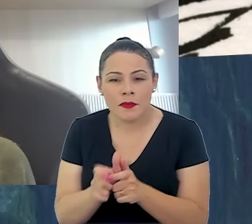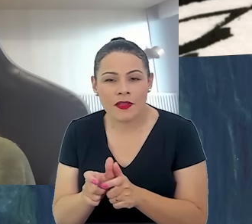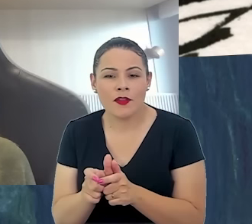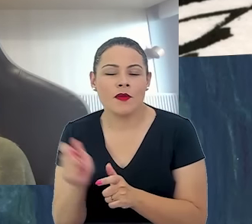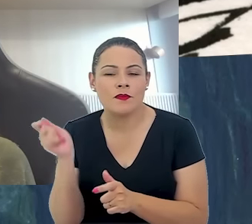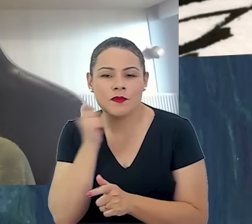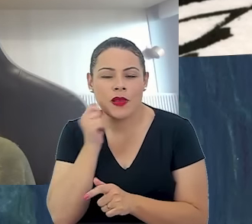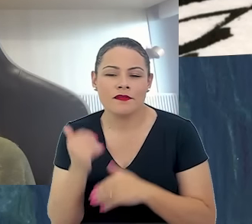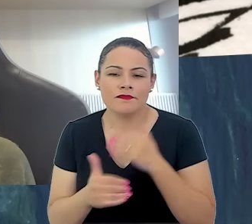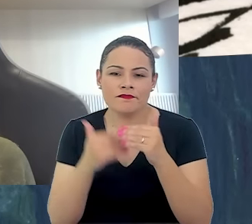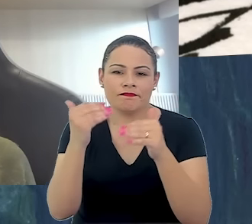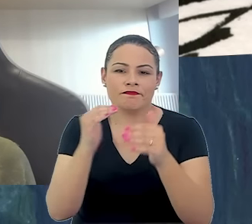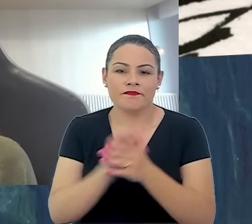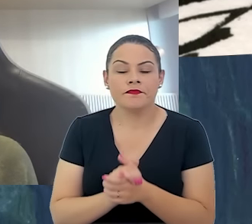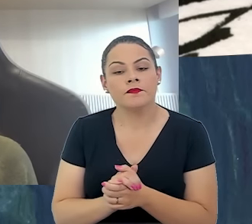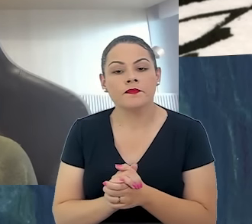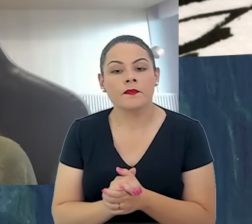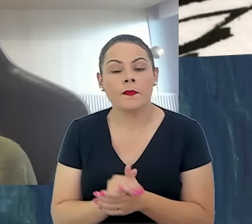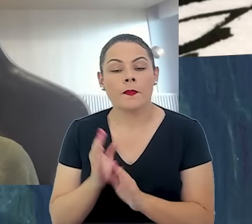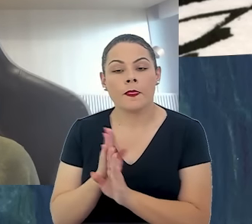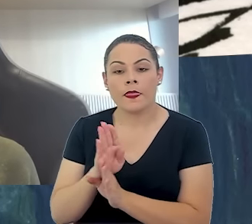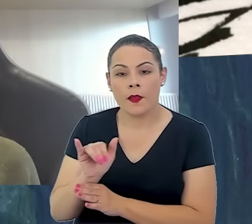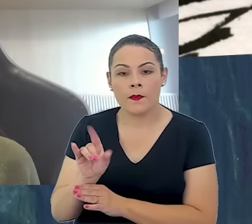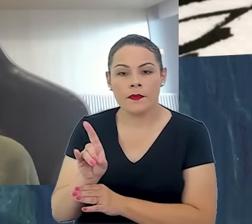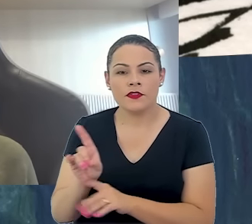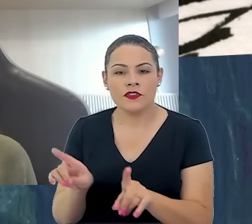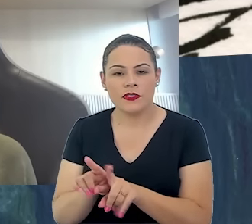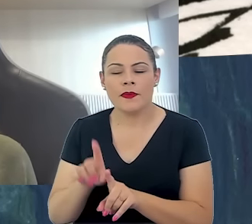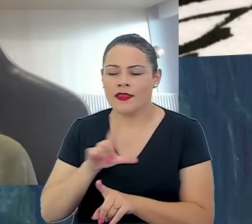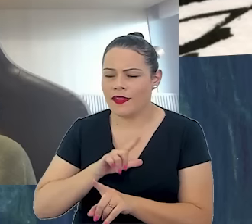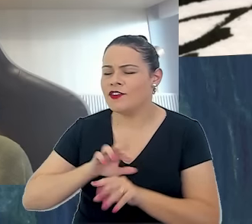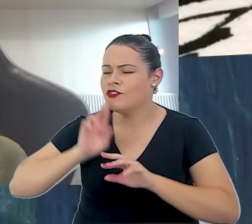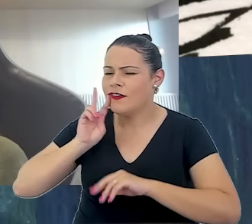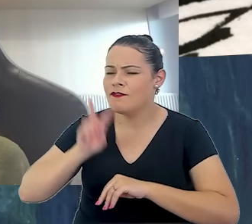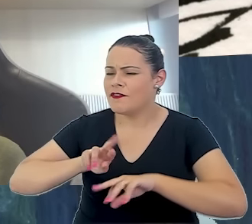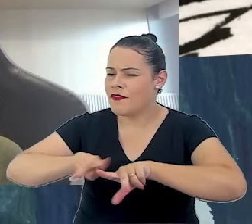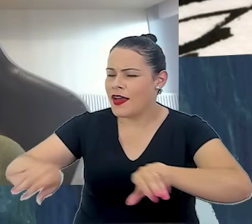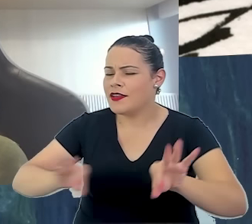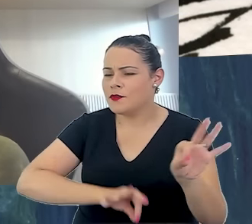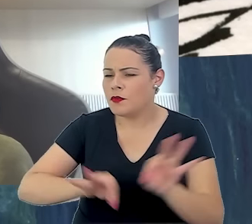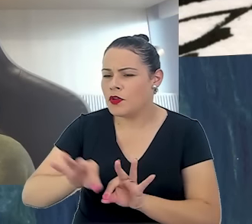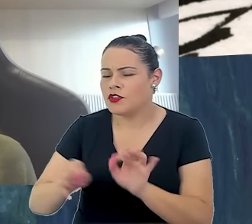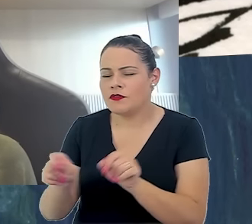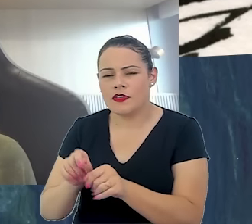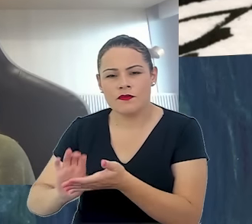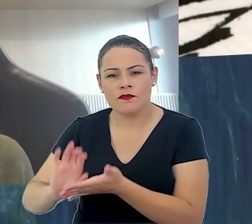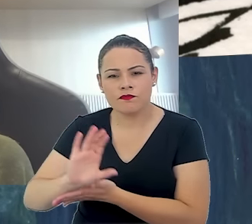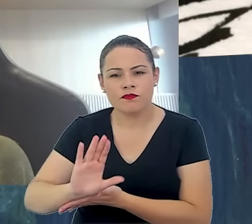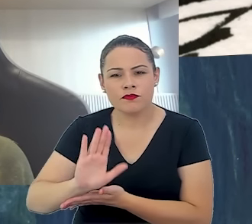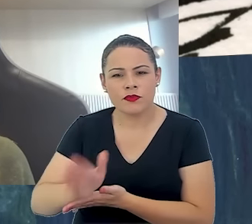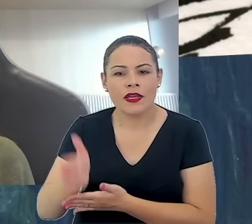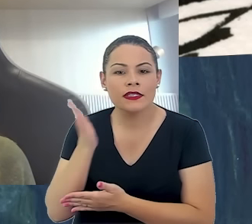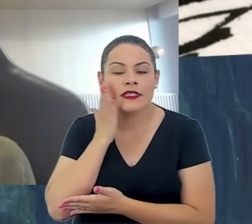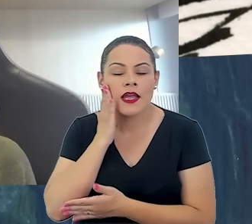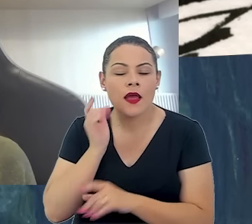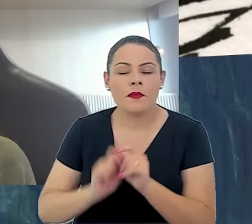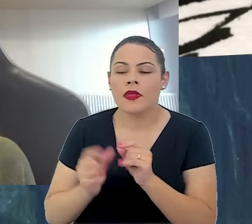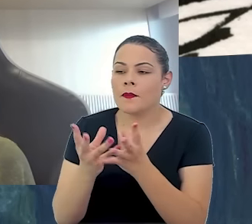condições né mas o bid tem e eu já tive muitos projetos financiados pelo B de todos eh já